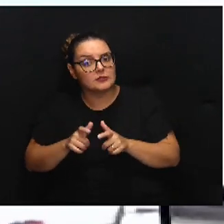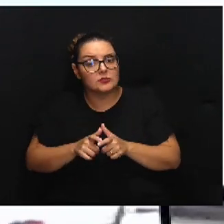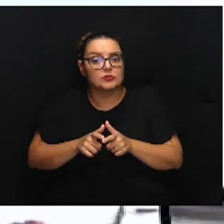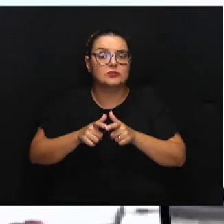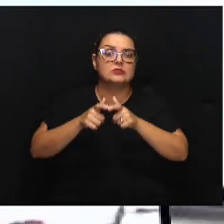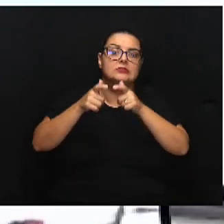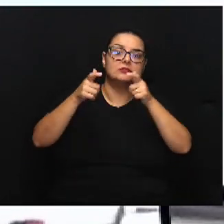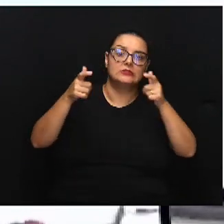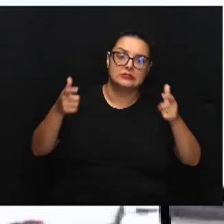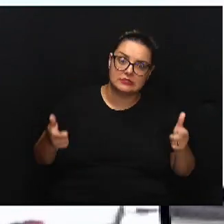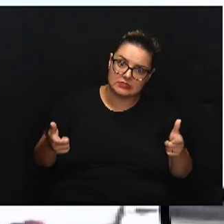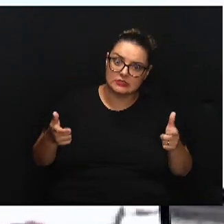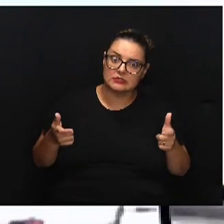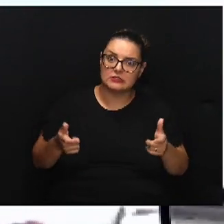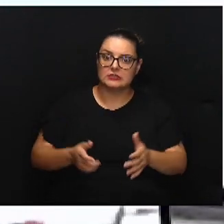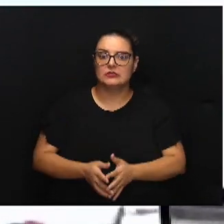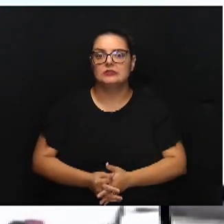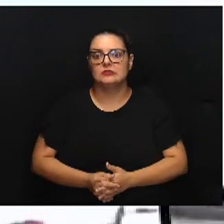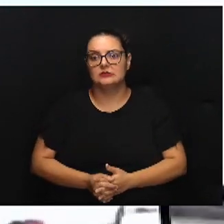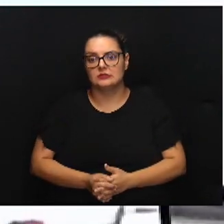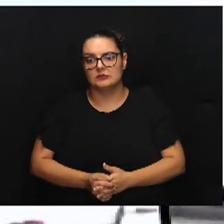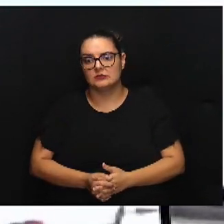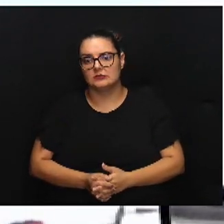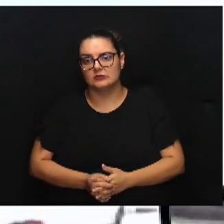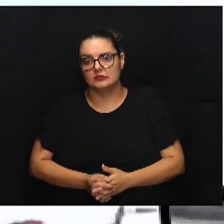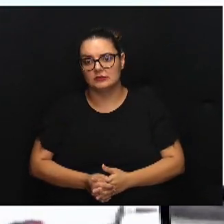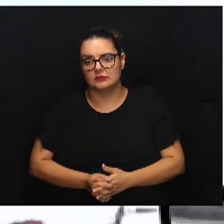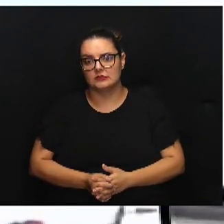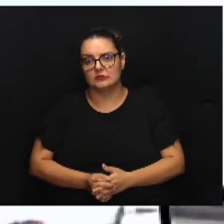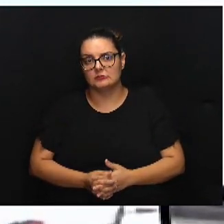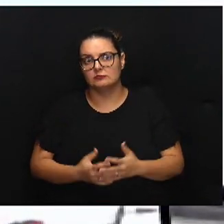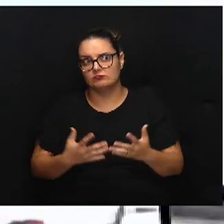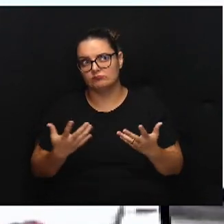com essa, vamos dizer assim,